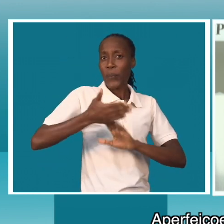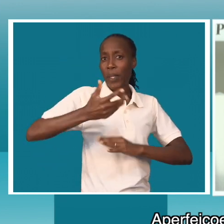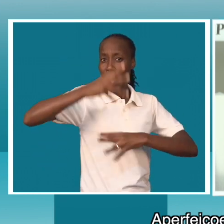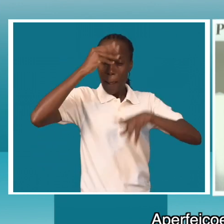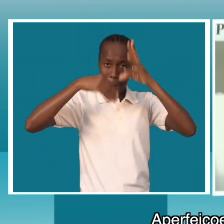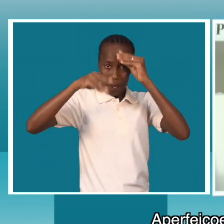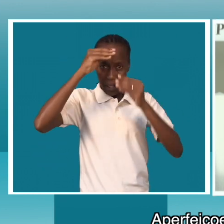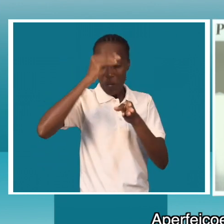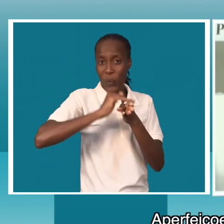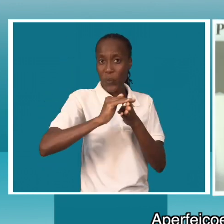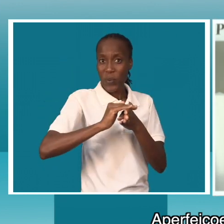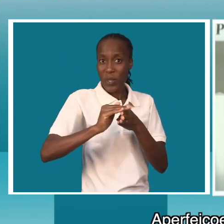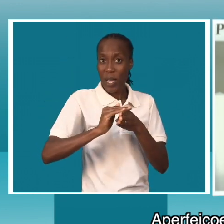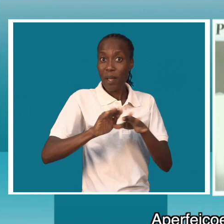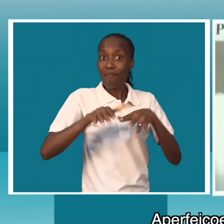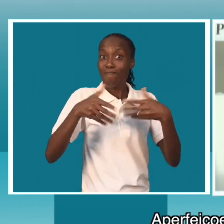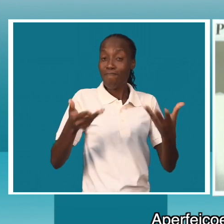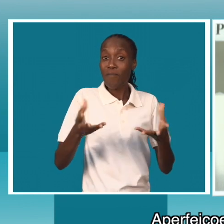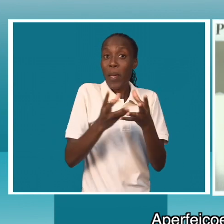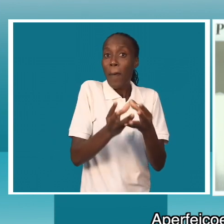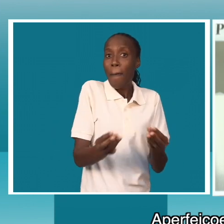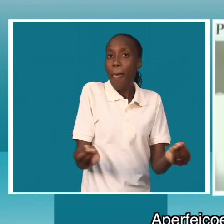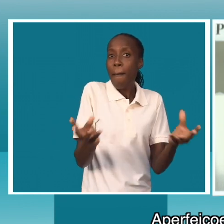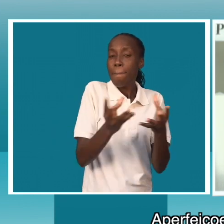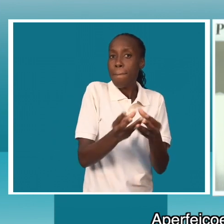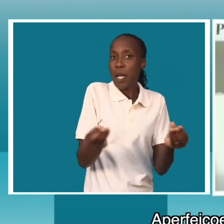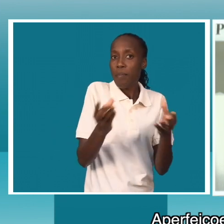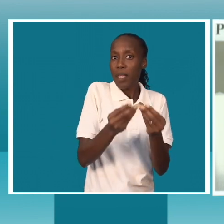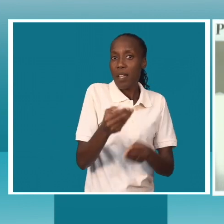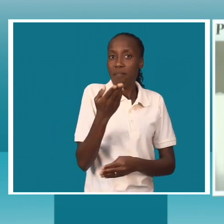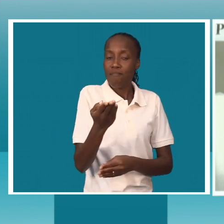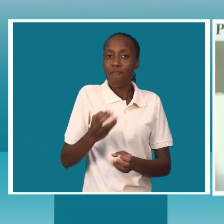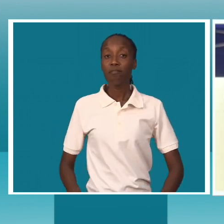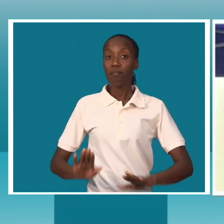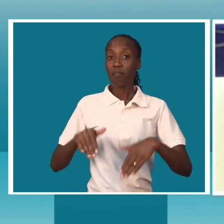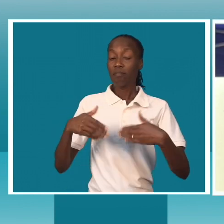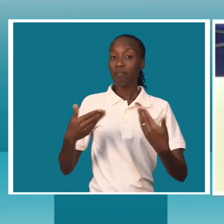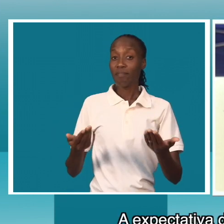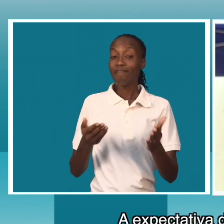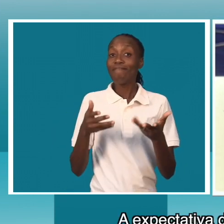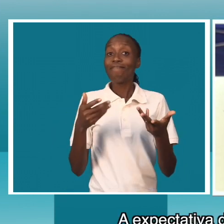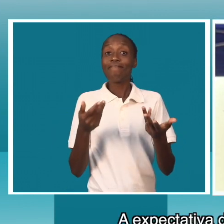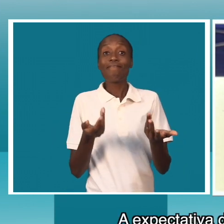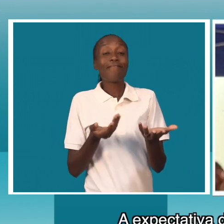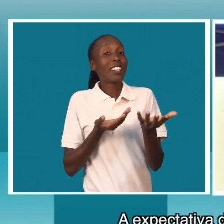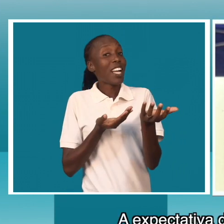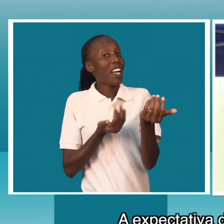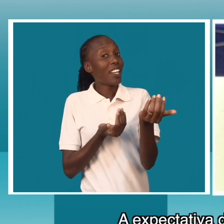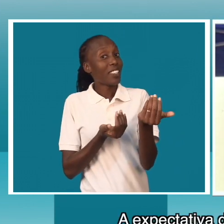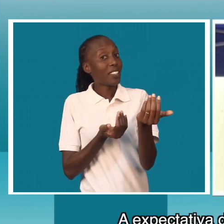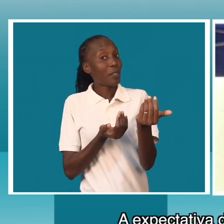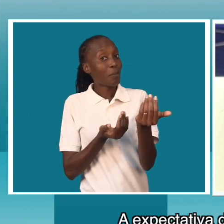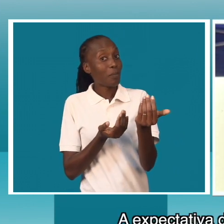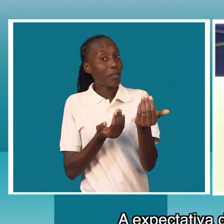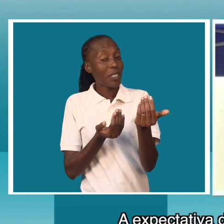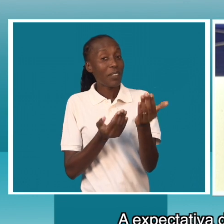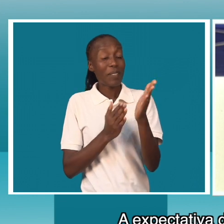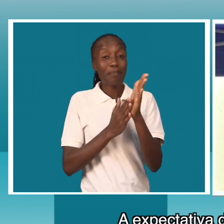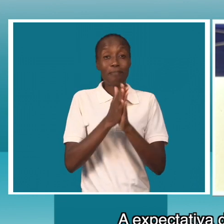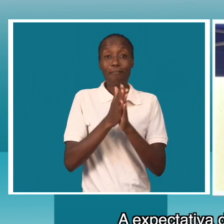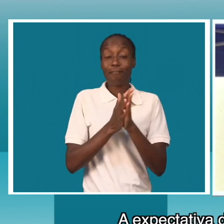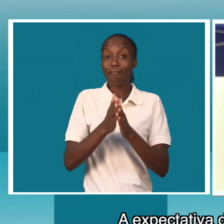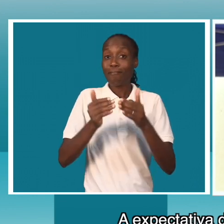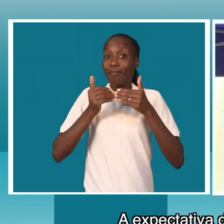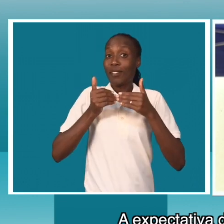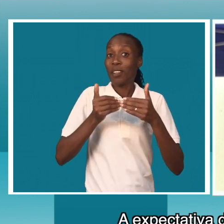a madeira, que é a parte da carpintaria. A expectativa da abertura dos